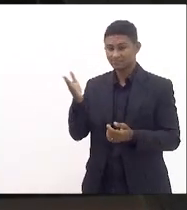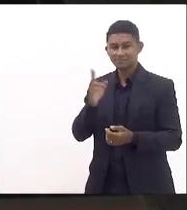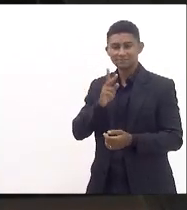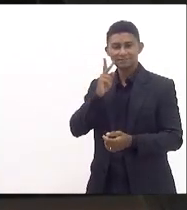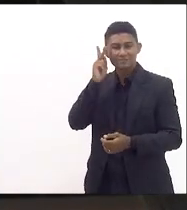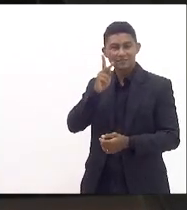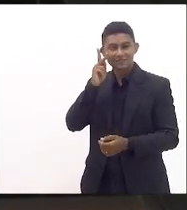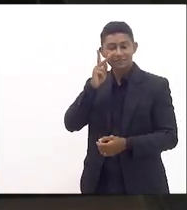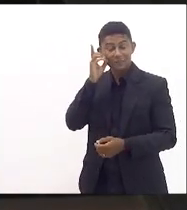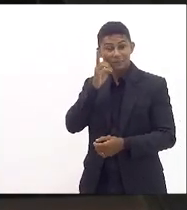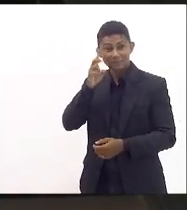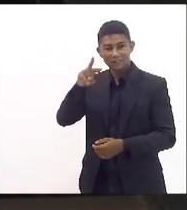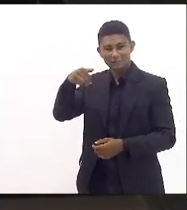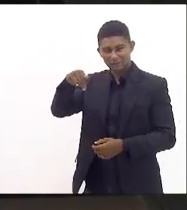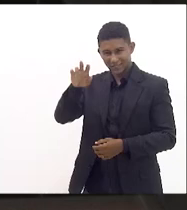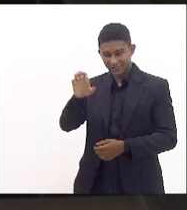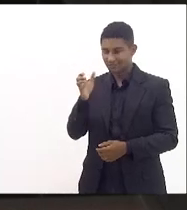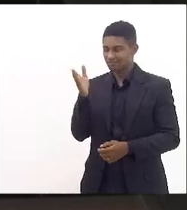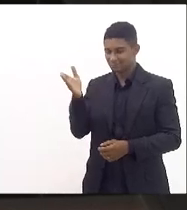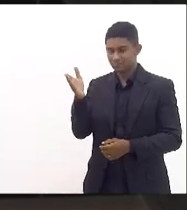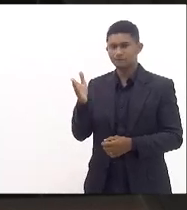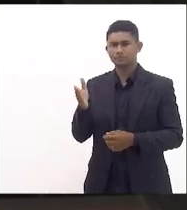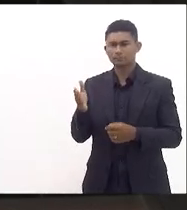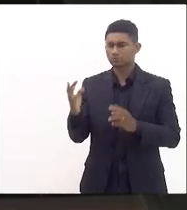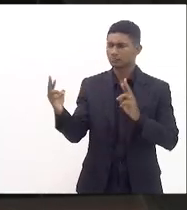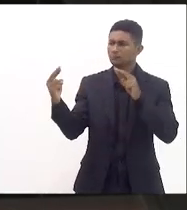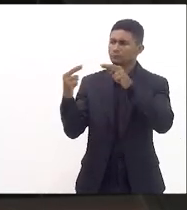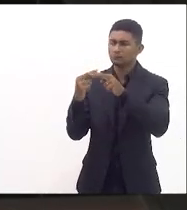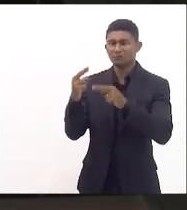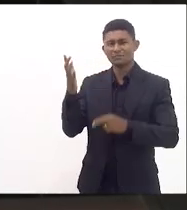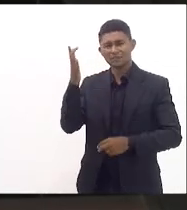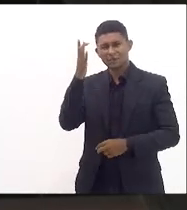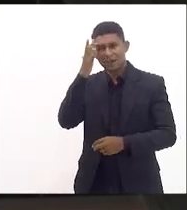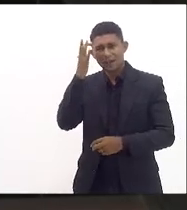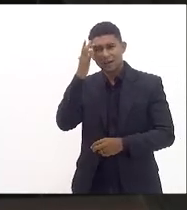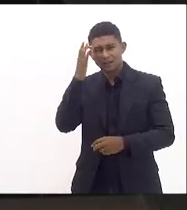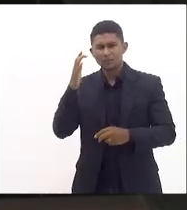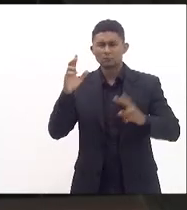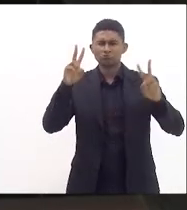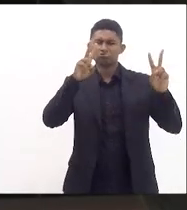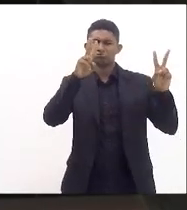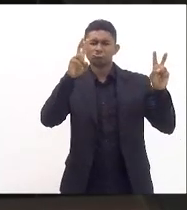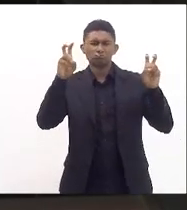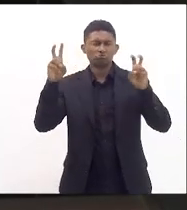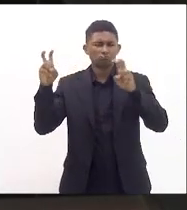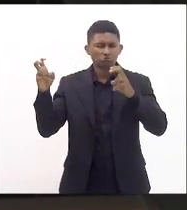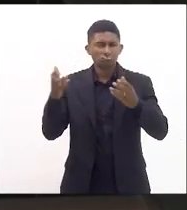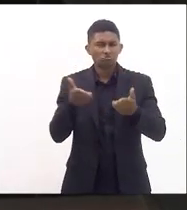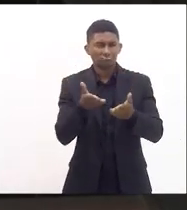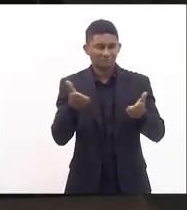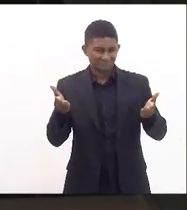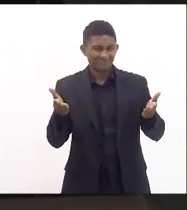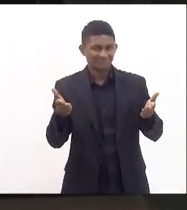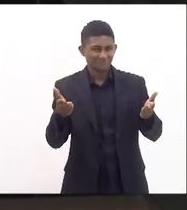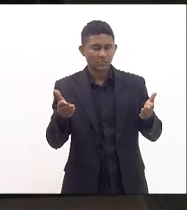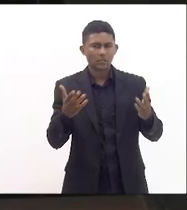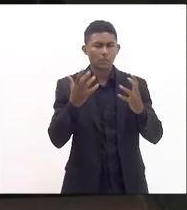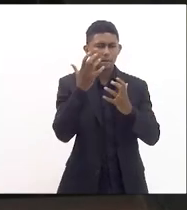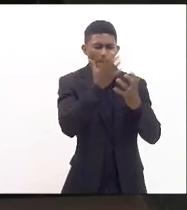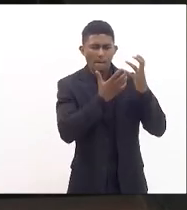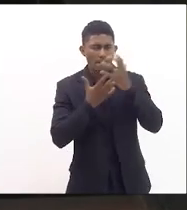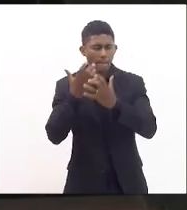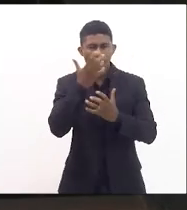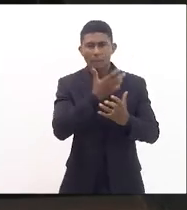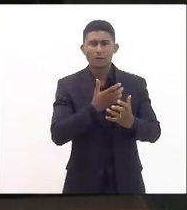Valdeck. Acho que essa presença constante de enredos que trataram como pano